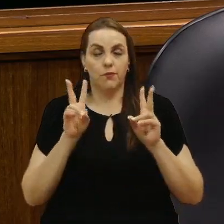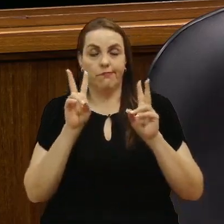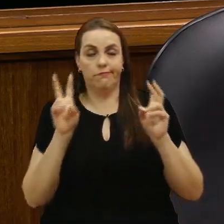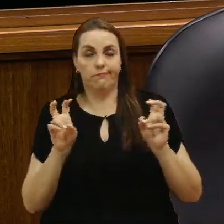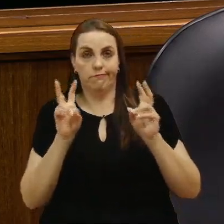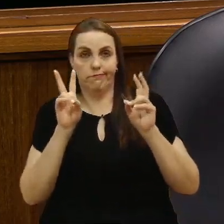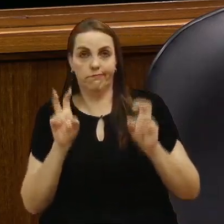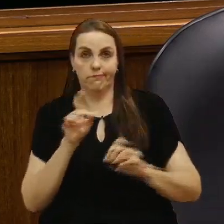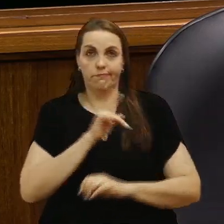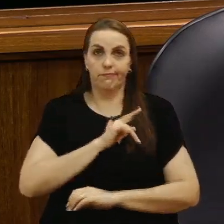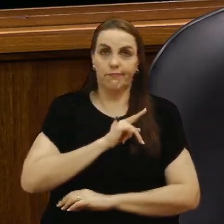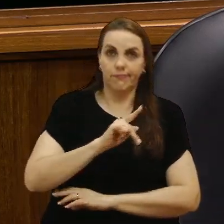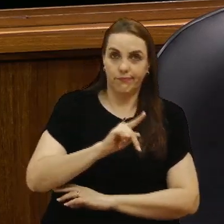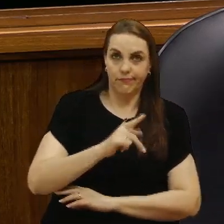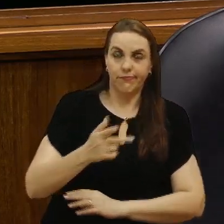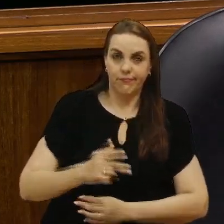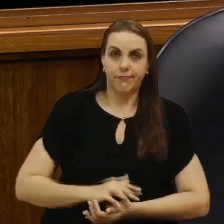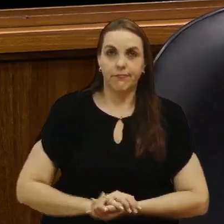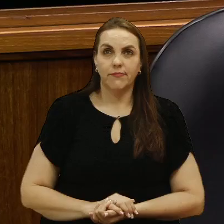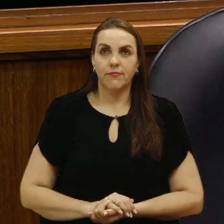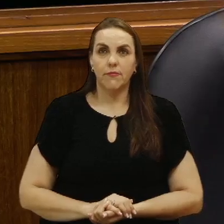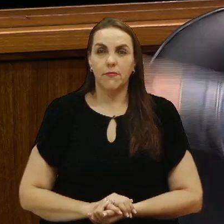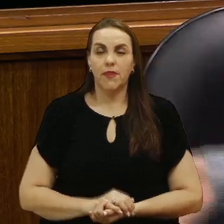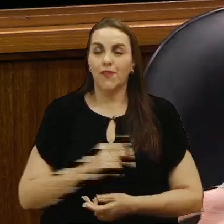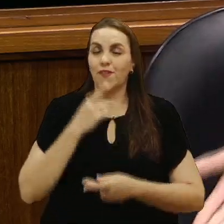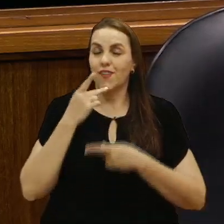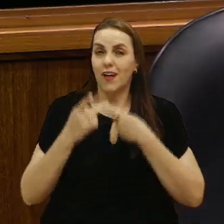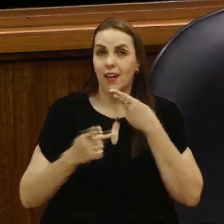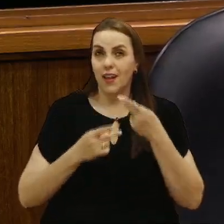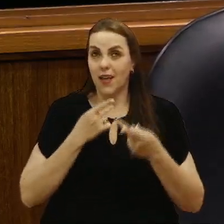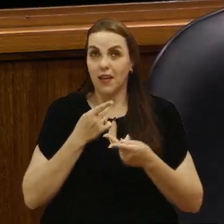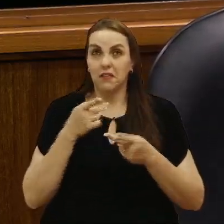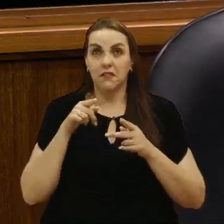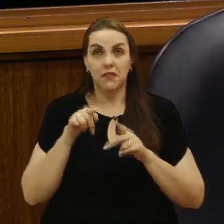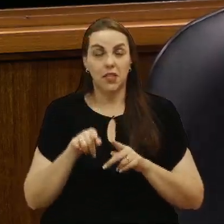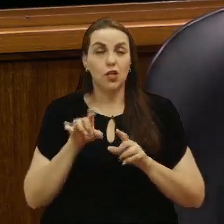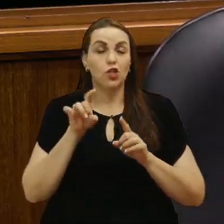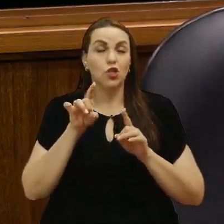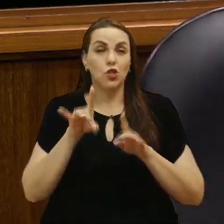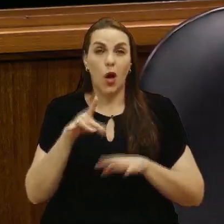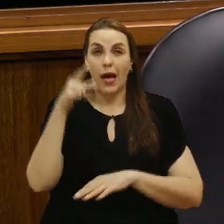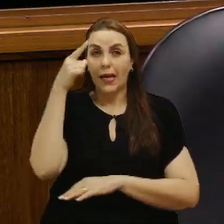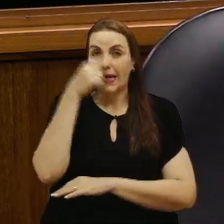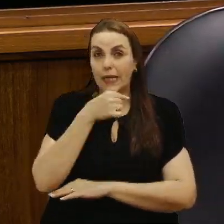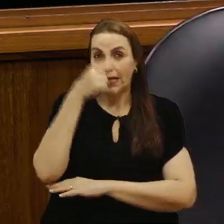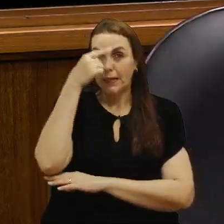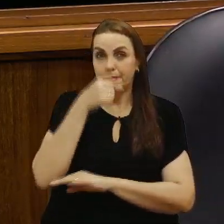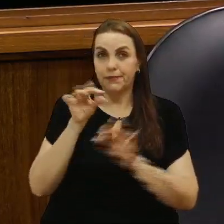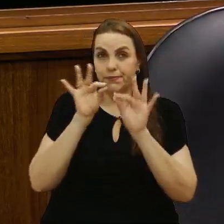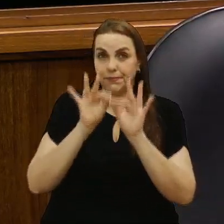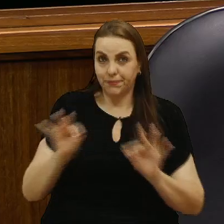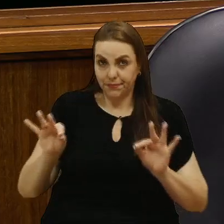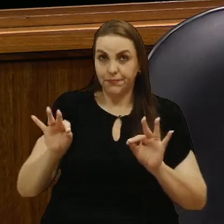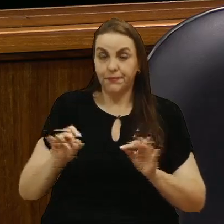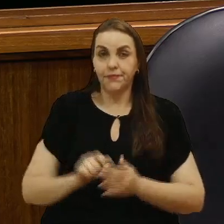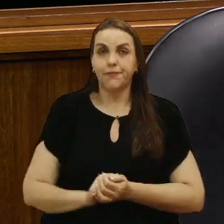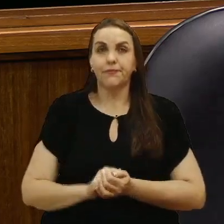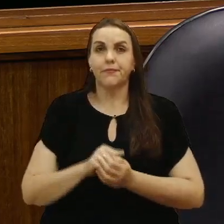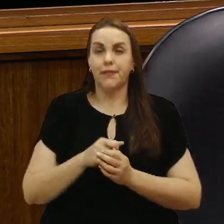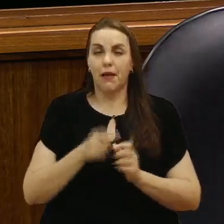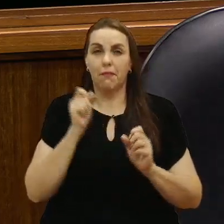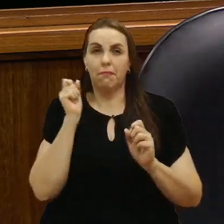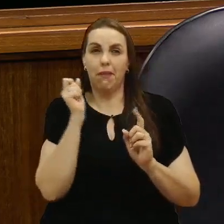presidente, entre aspas, dizendo que eles estavam só com uma gripezinha, debochando